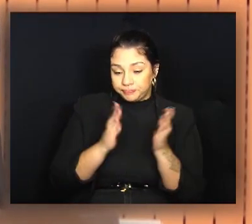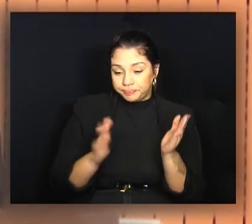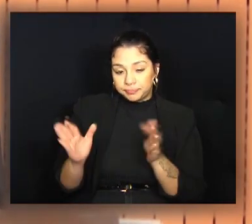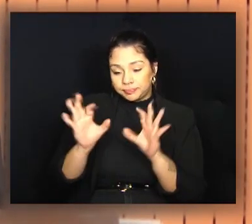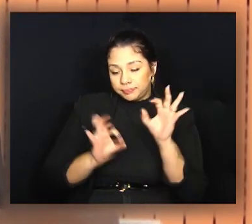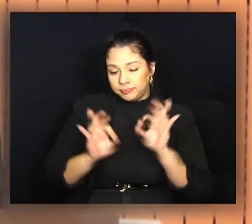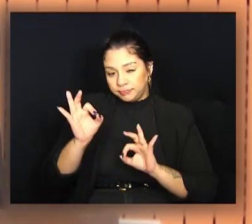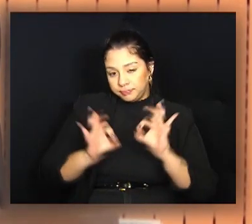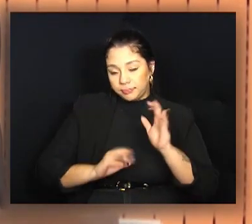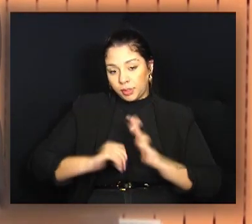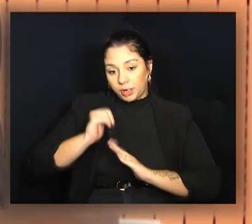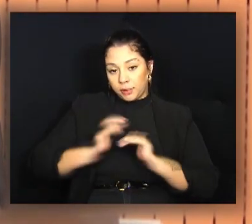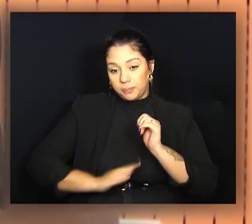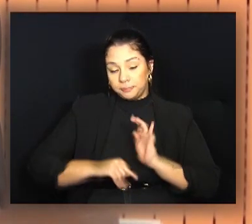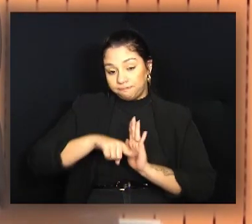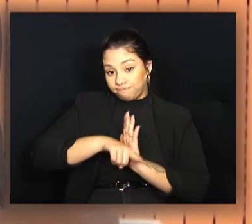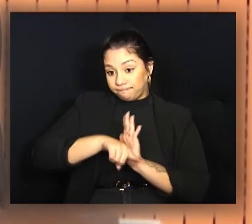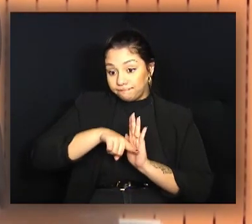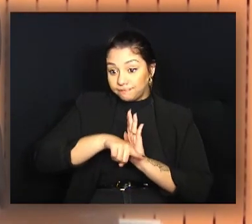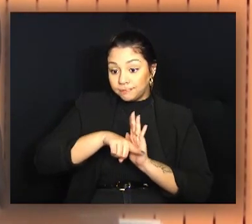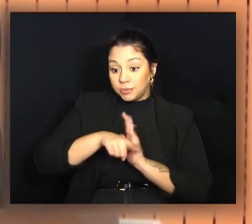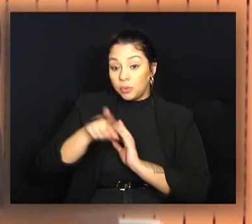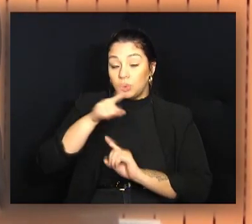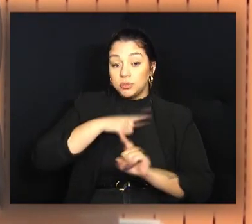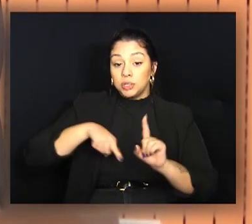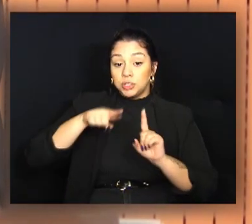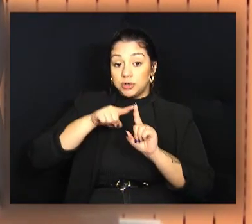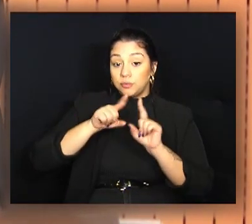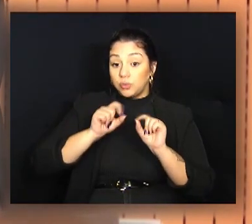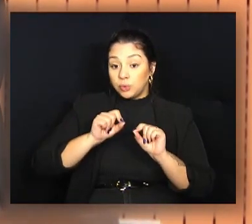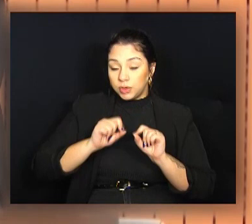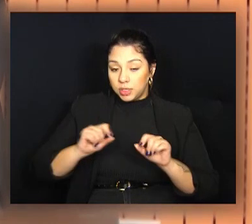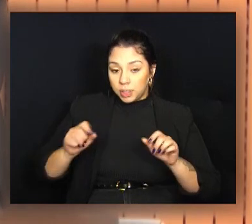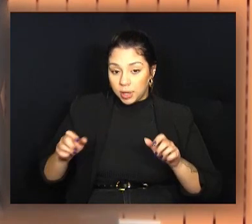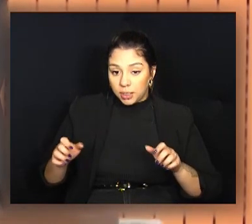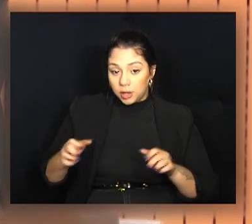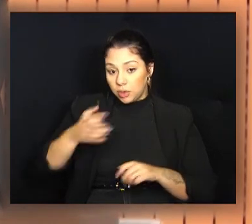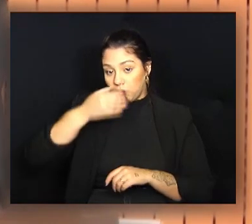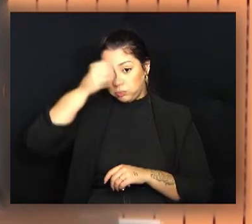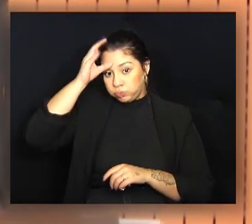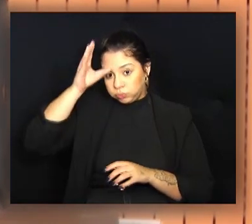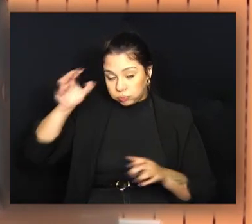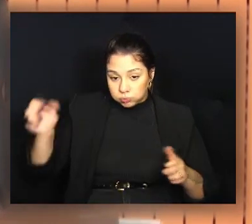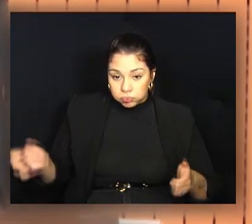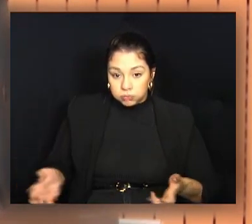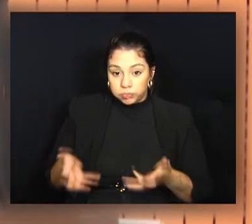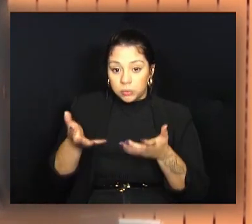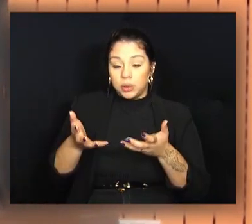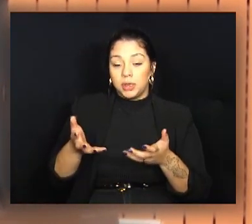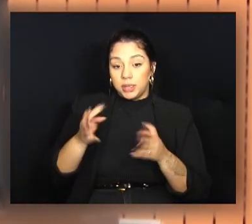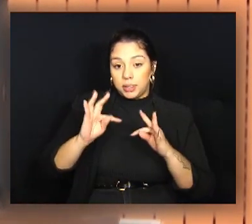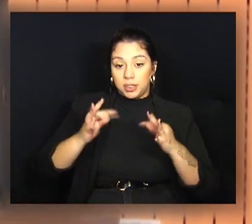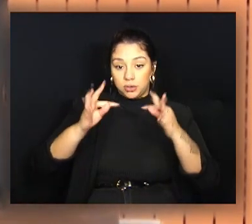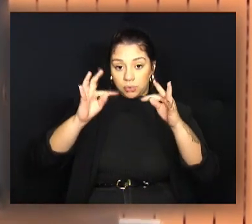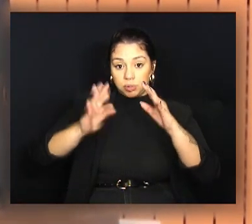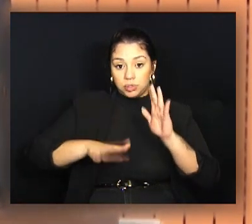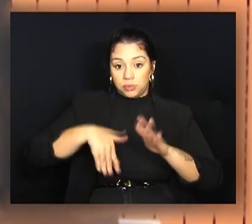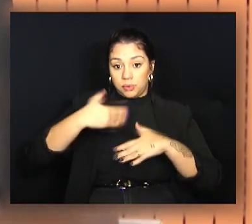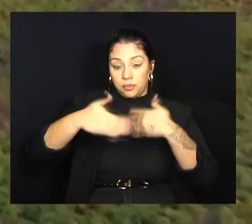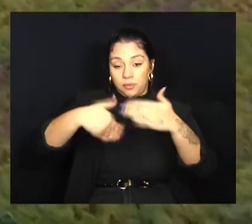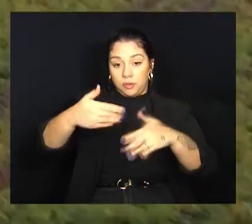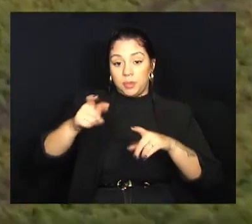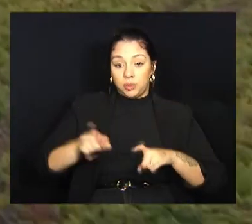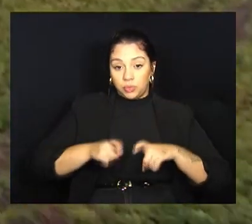de atividades de pesquisa com o objetivo de produzir conhecimentos e tecnologia para o desenvolvimento agrícola